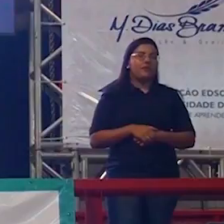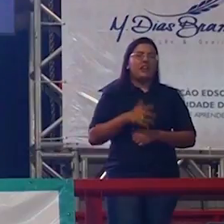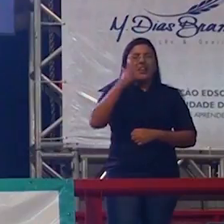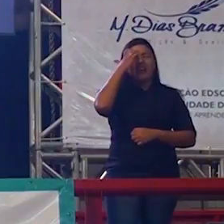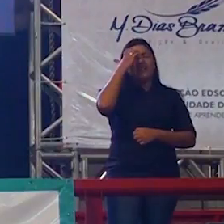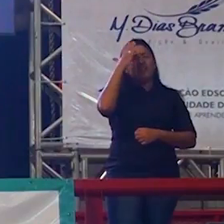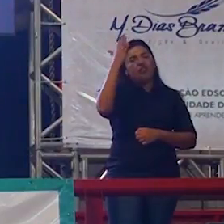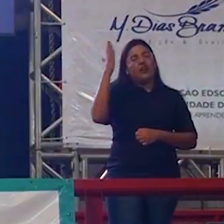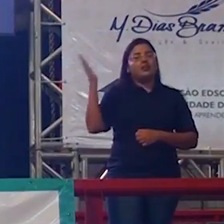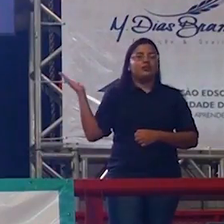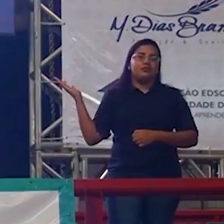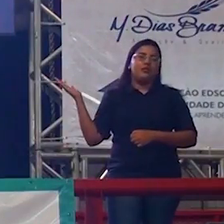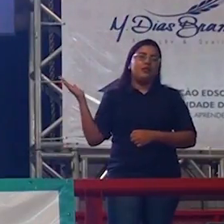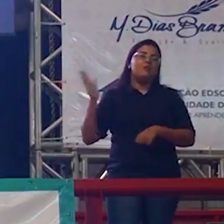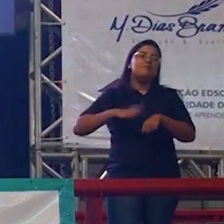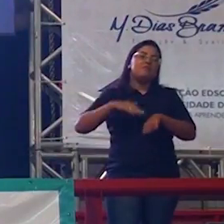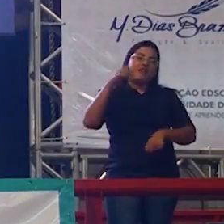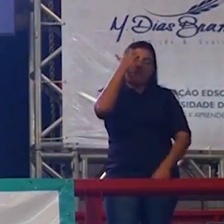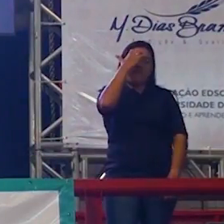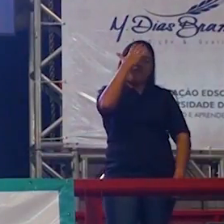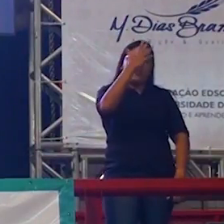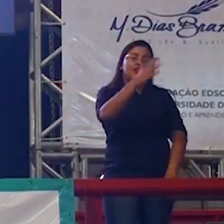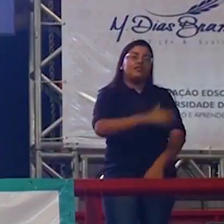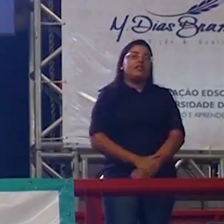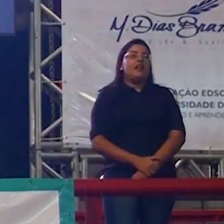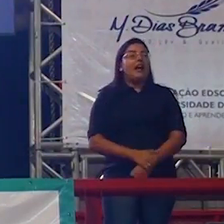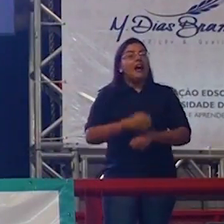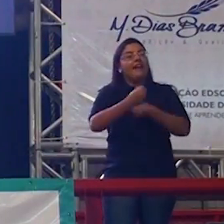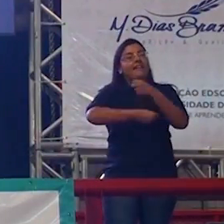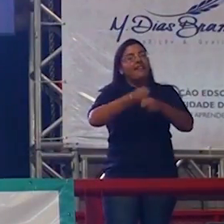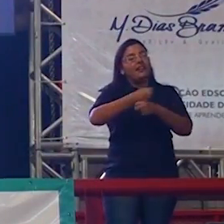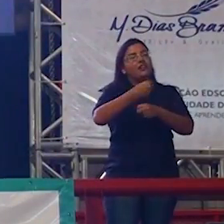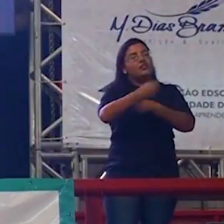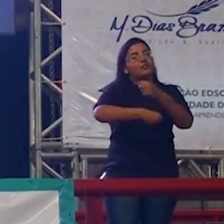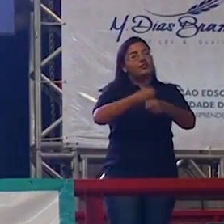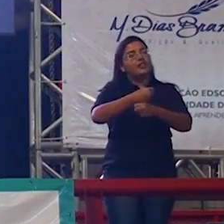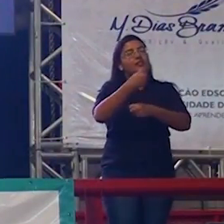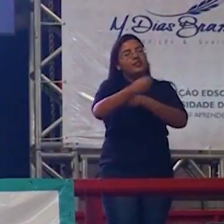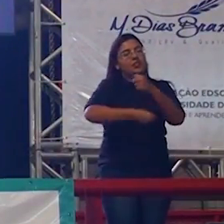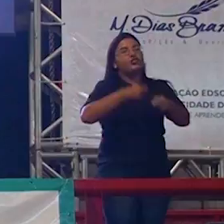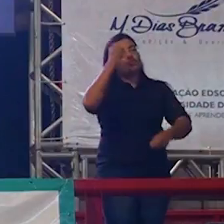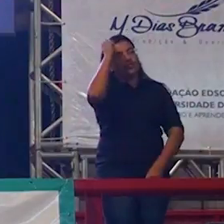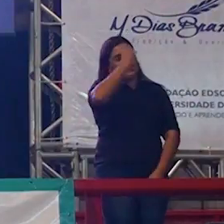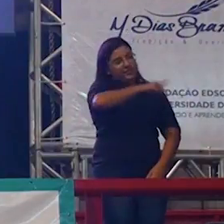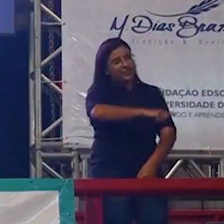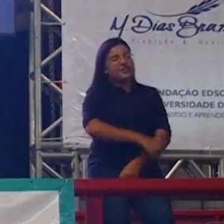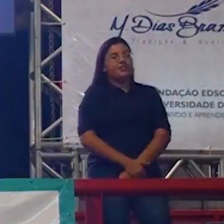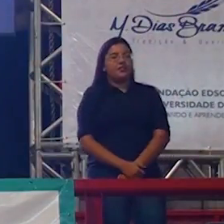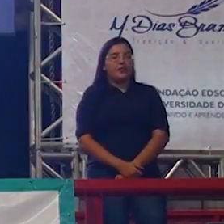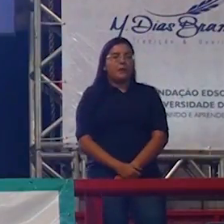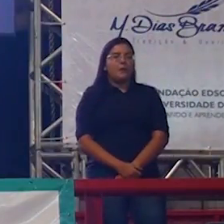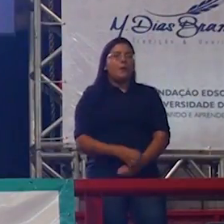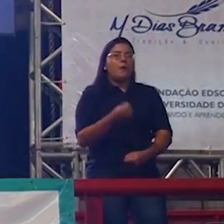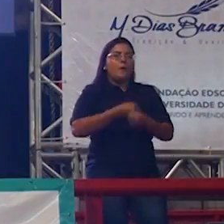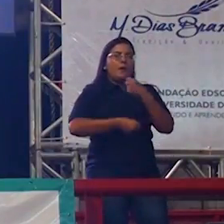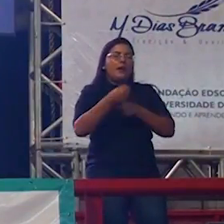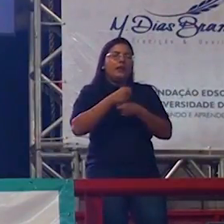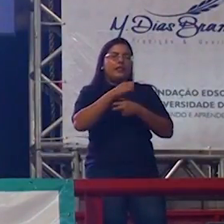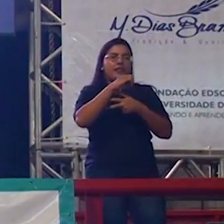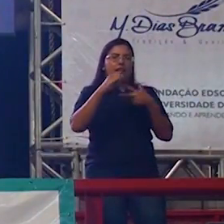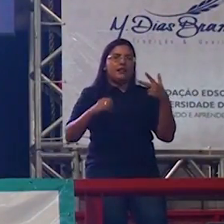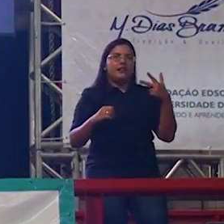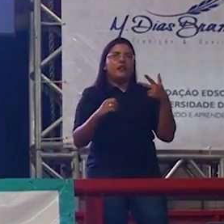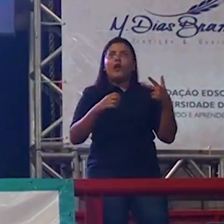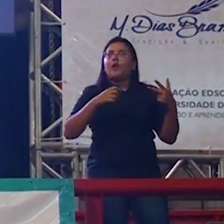fácil esse Enem. Quem já notou, a cada ano está ficando mais difícil. Eu fiz o Enem passado. O Enem passado eu não consegui